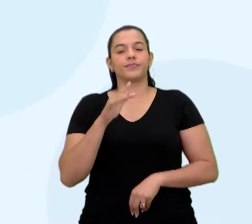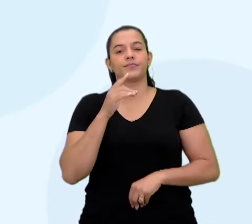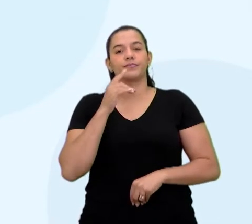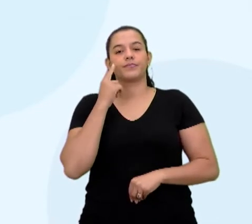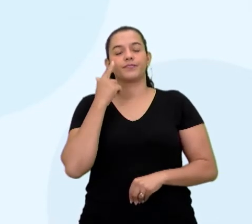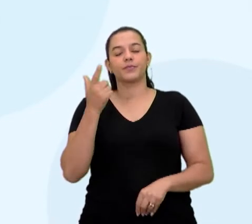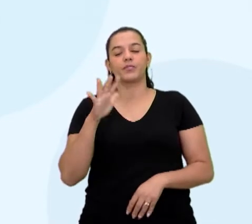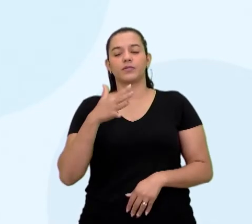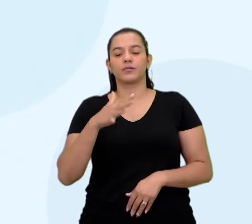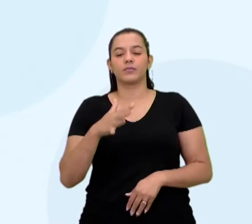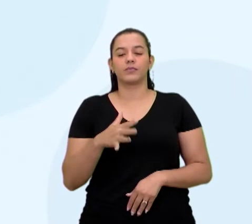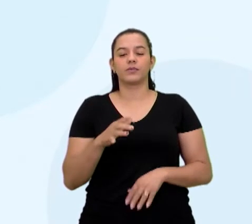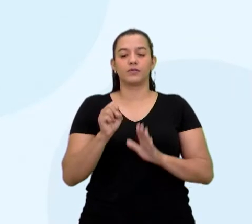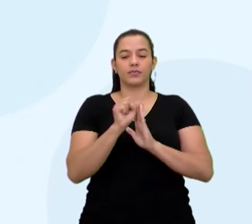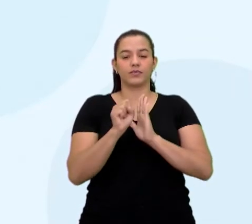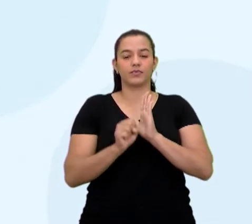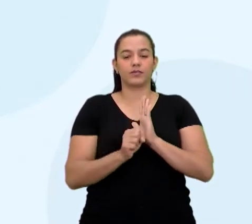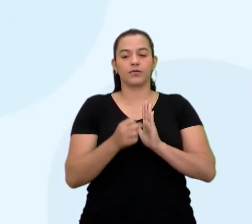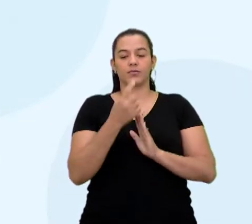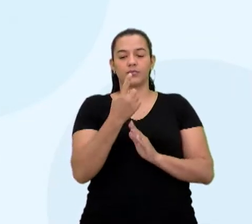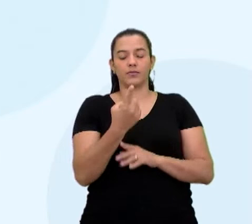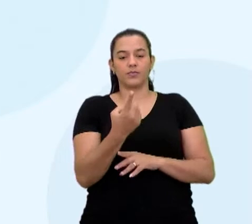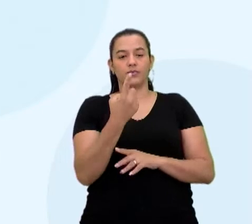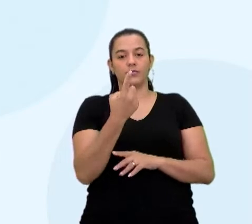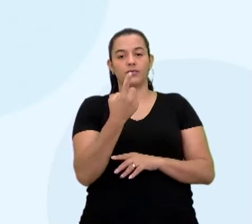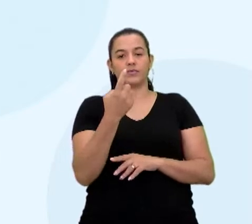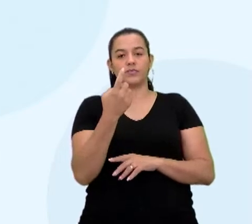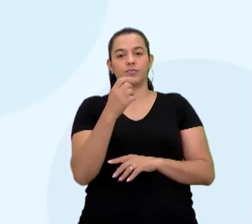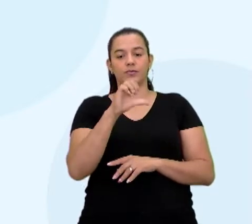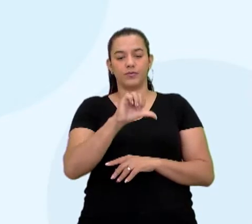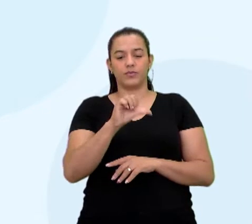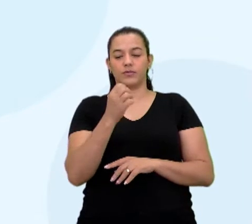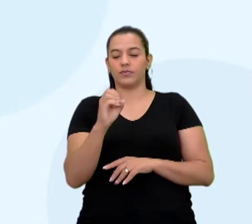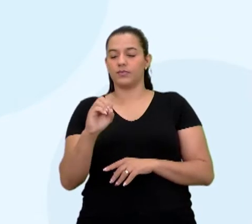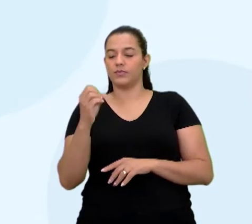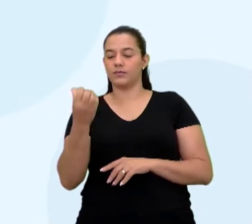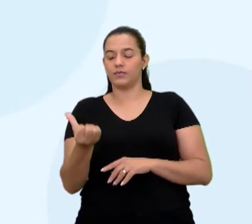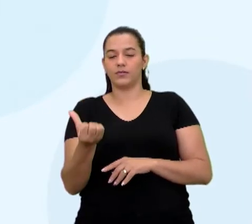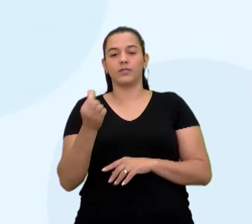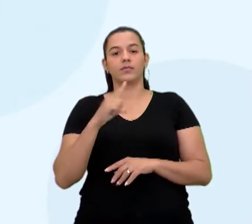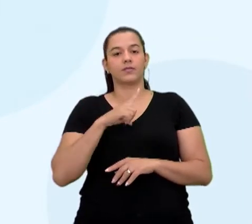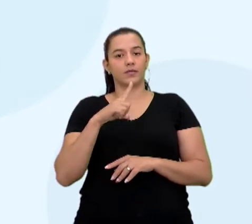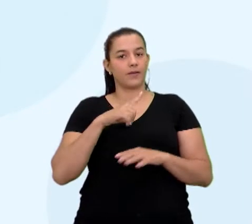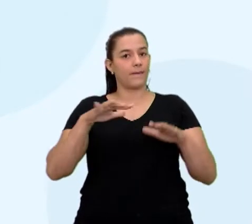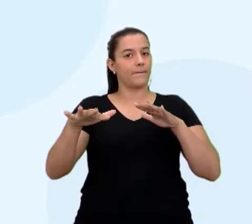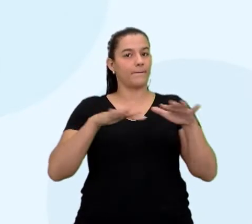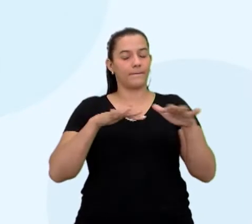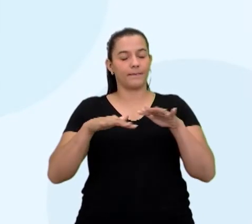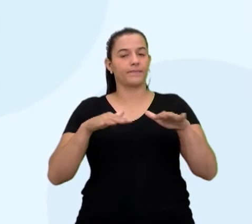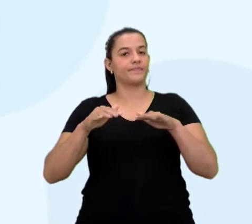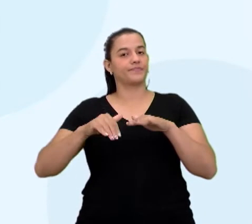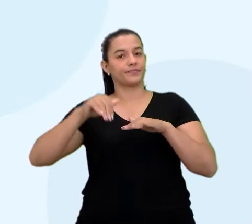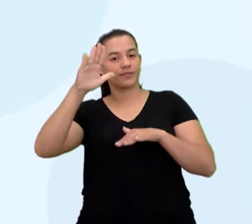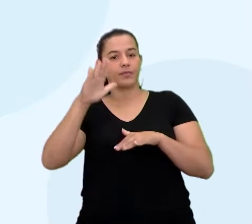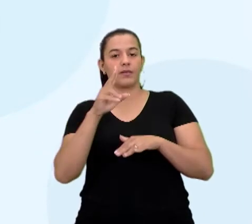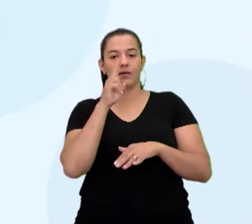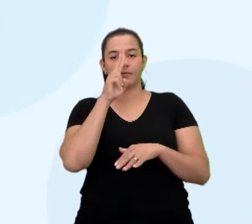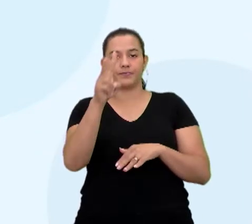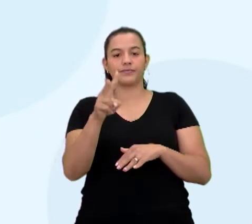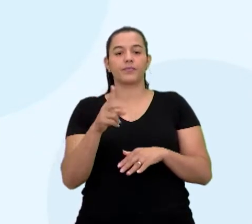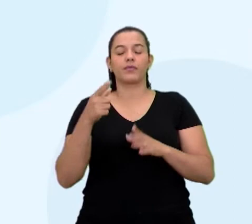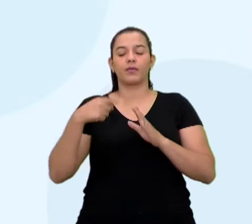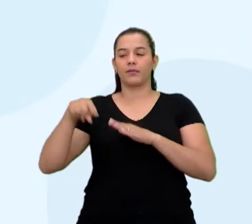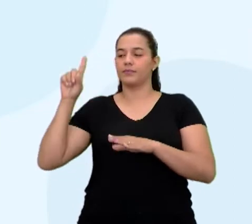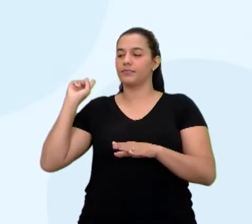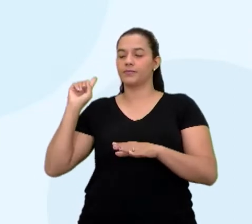início do século, em 1906, né, teve lá um grande terremoto, mas dizem que vai ter um terremoto muito mais intenso do que